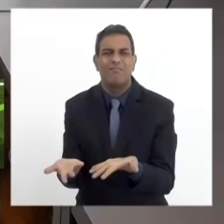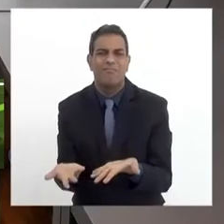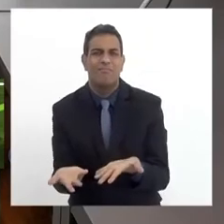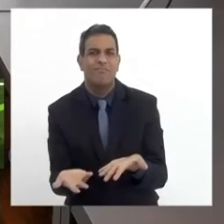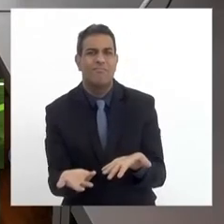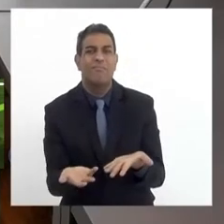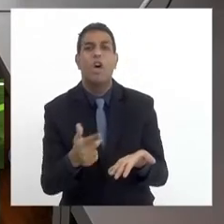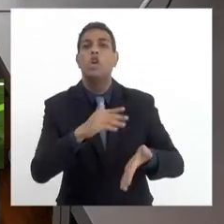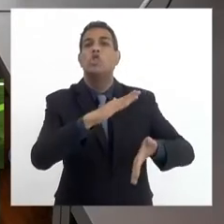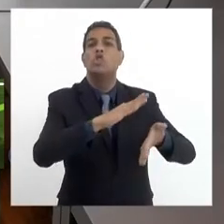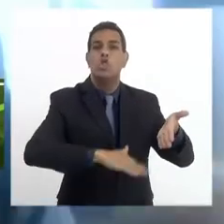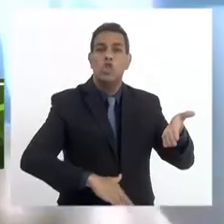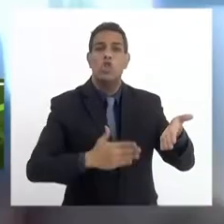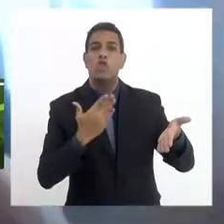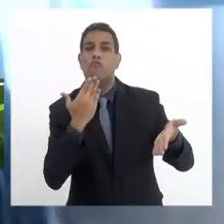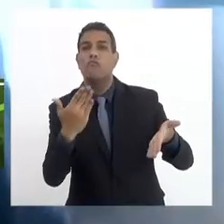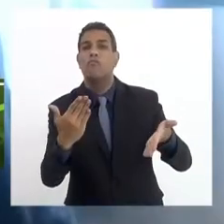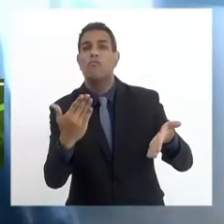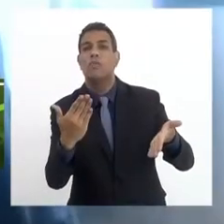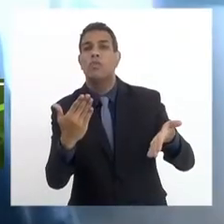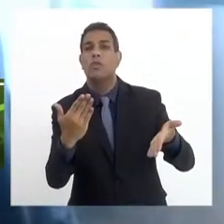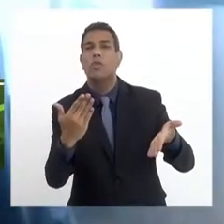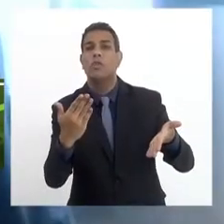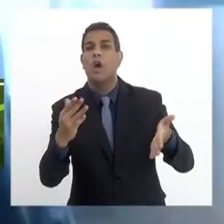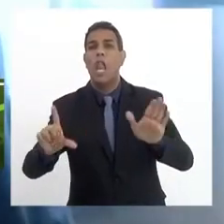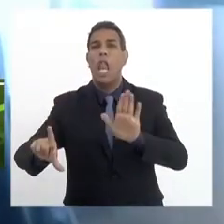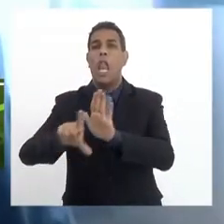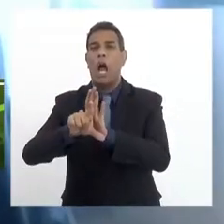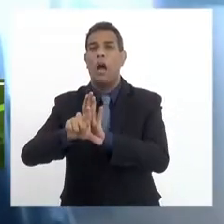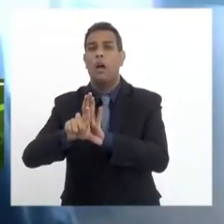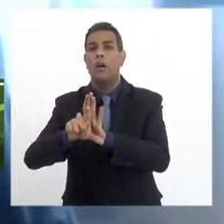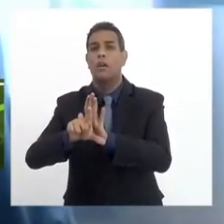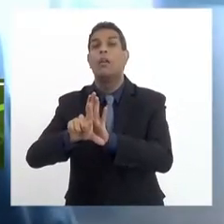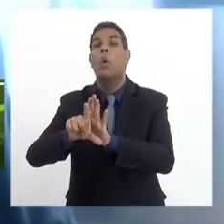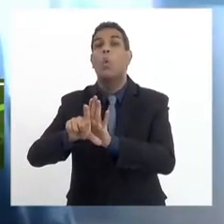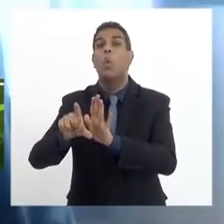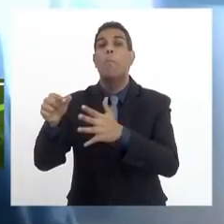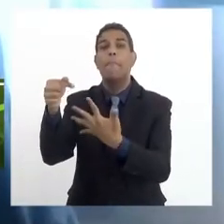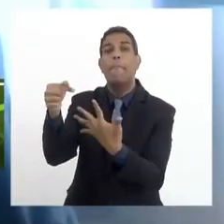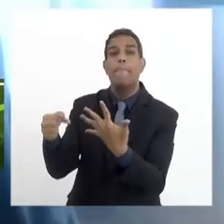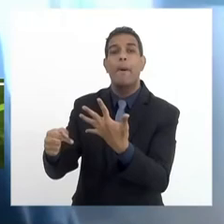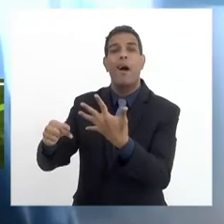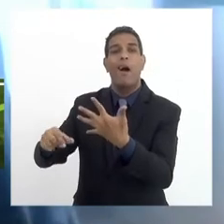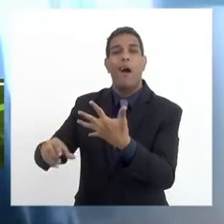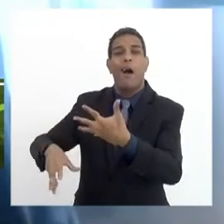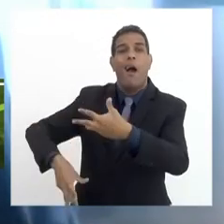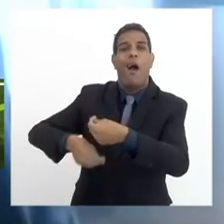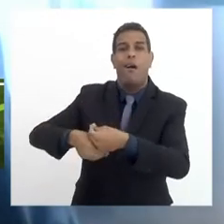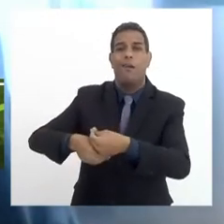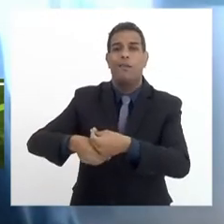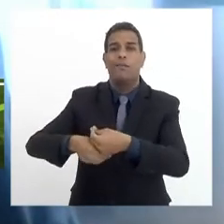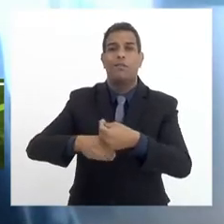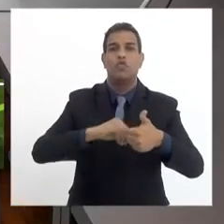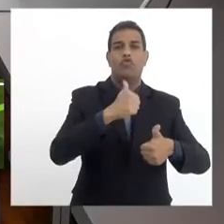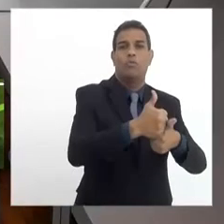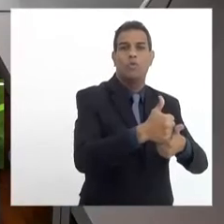Eu retiro e vou apresentar um outro com a parte que o outro PL não inclui. Mas